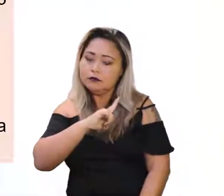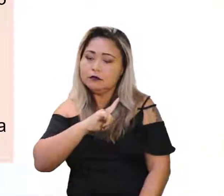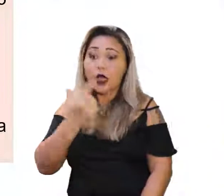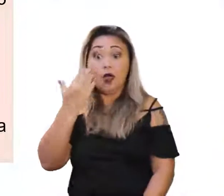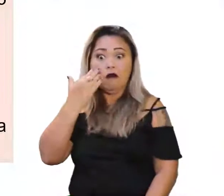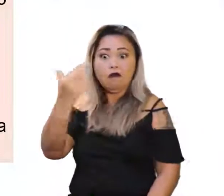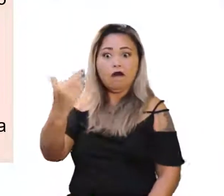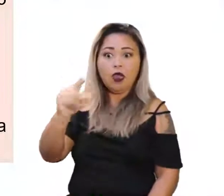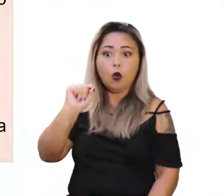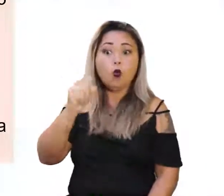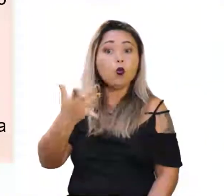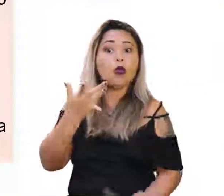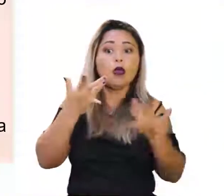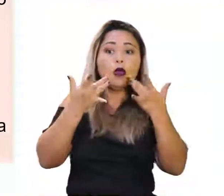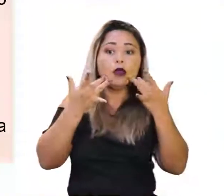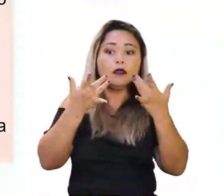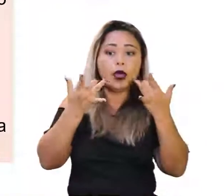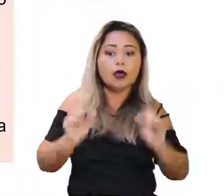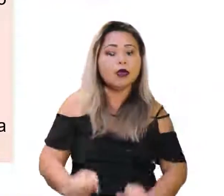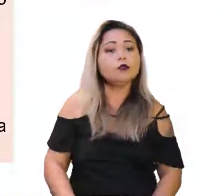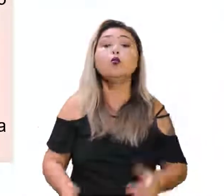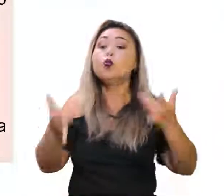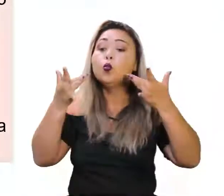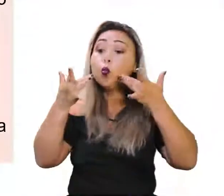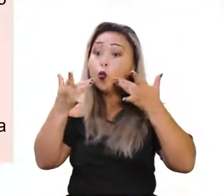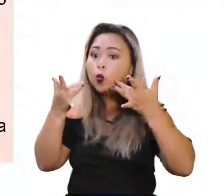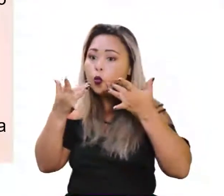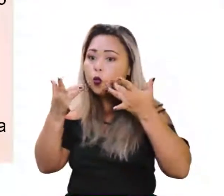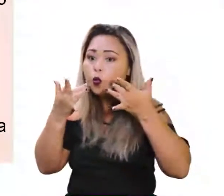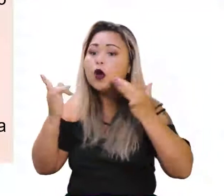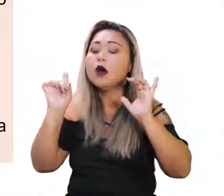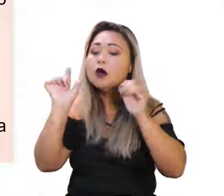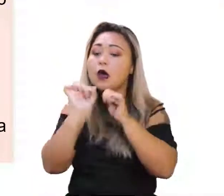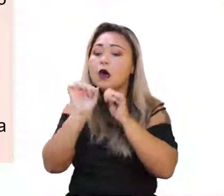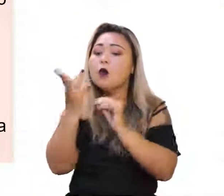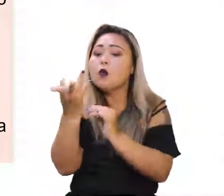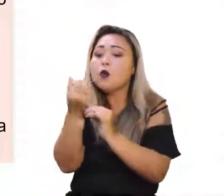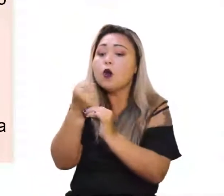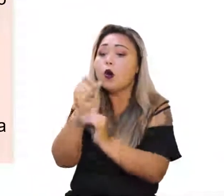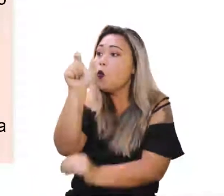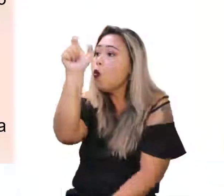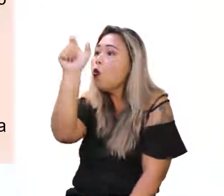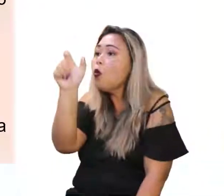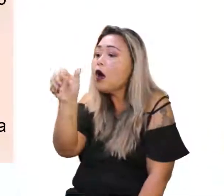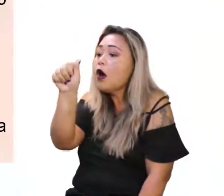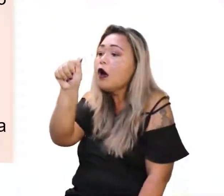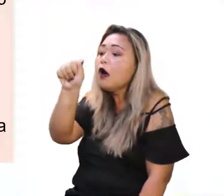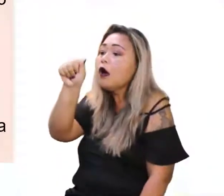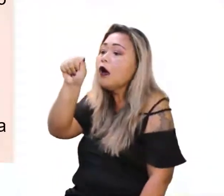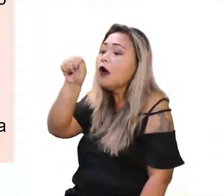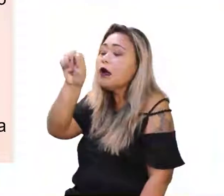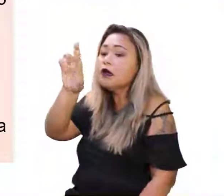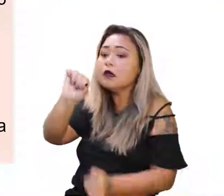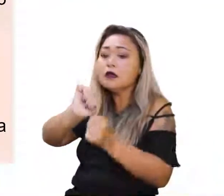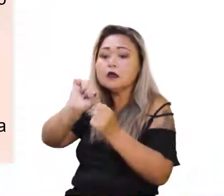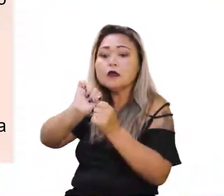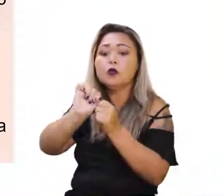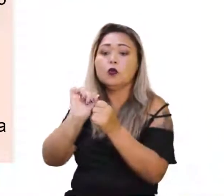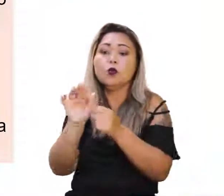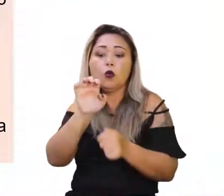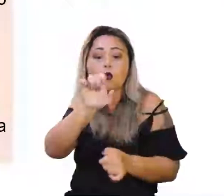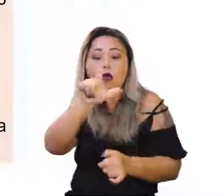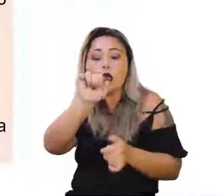cara aí sobre o teatro. O teatro é a arte em que um ator ou elenco